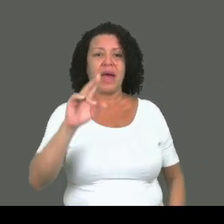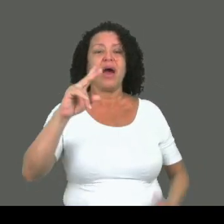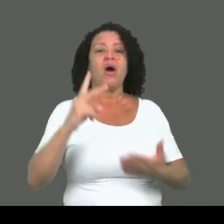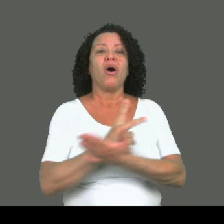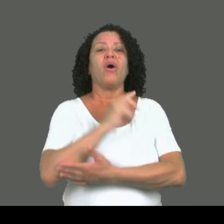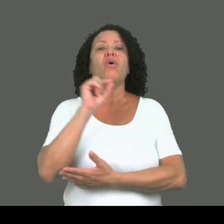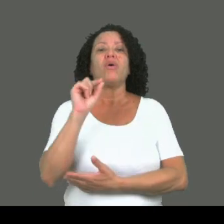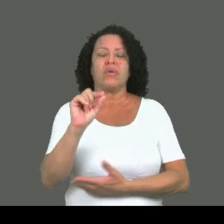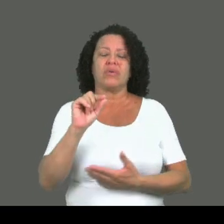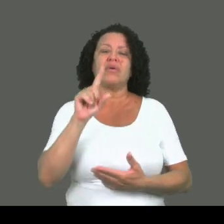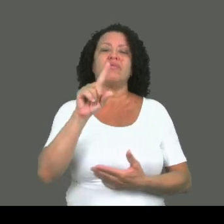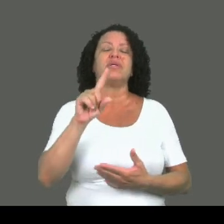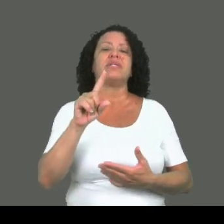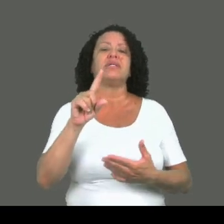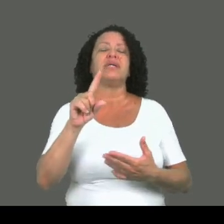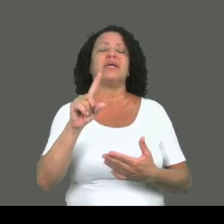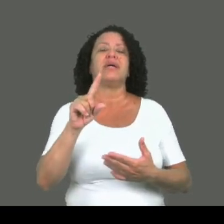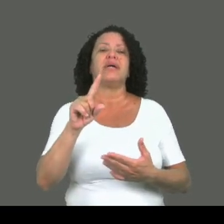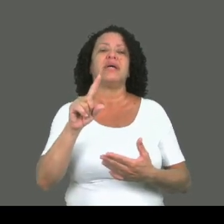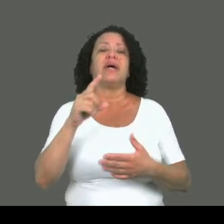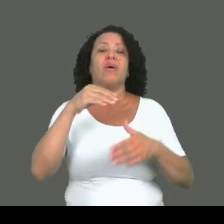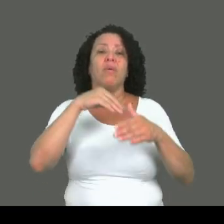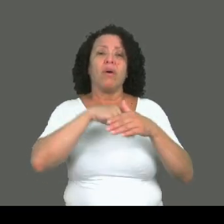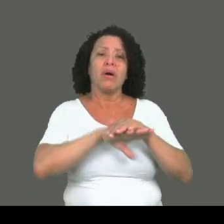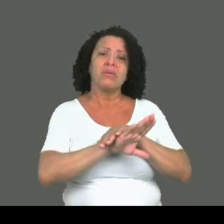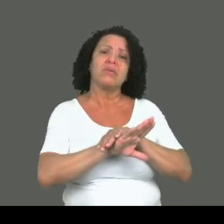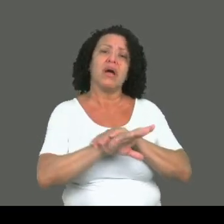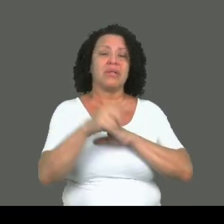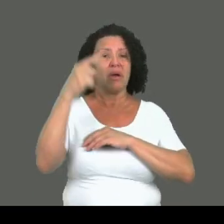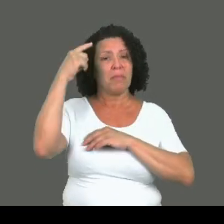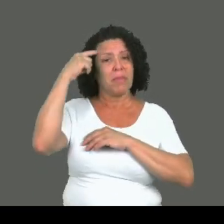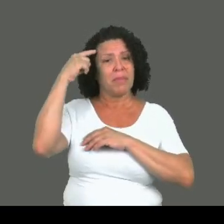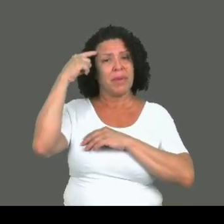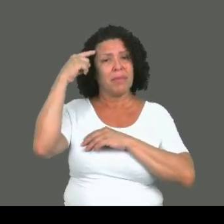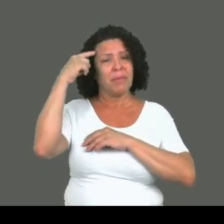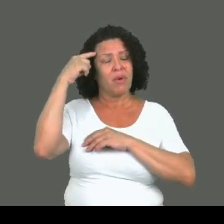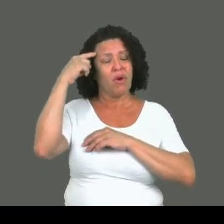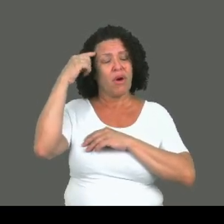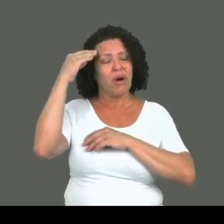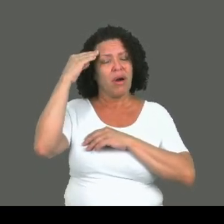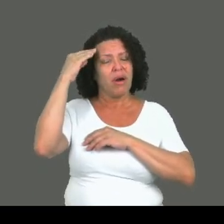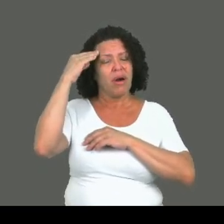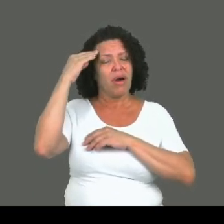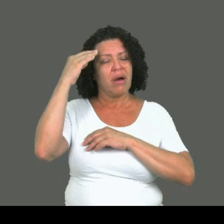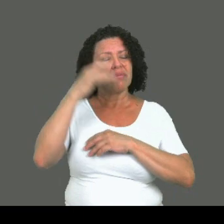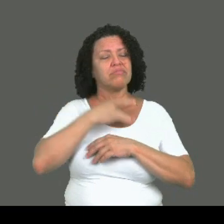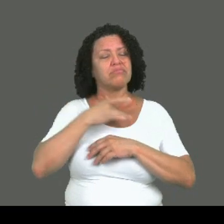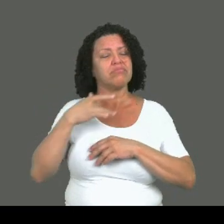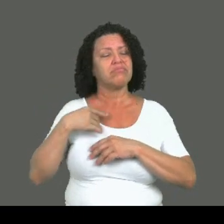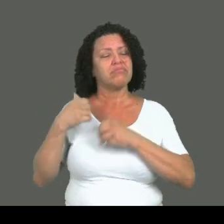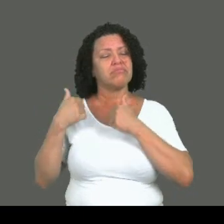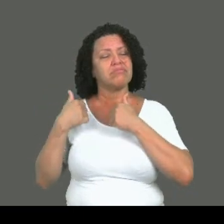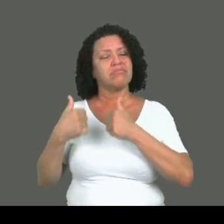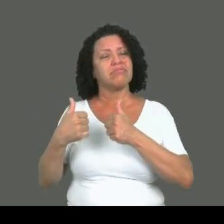Você acaba trazendo, guardando uma memória muito mais saudável do seu período,